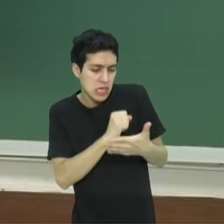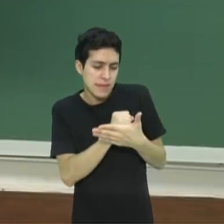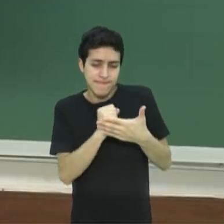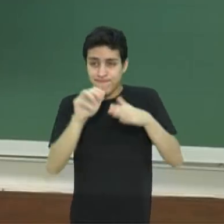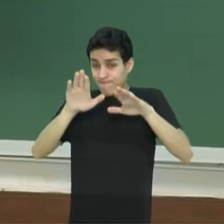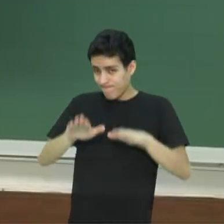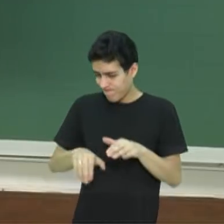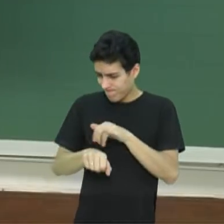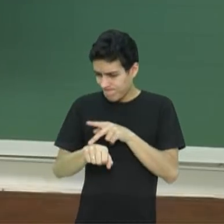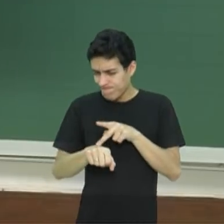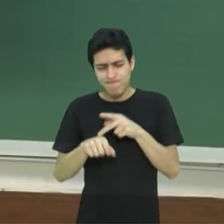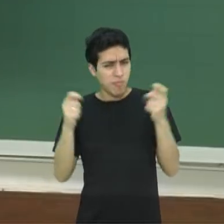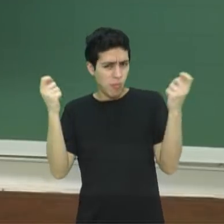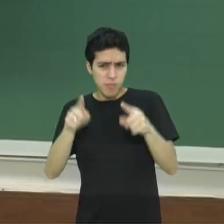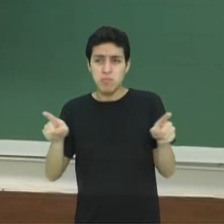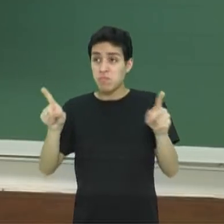país.